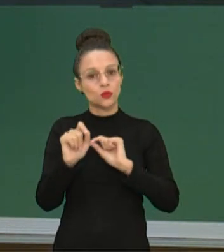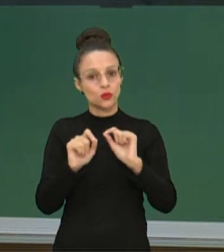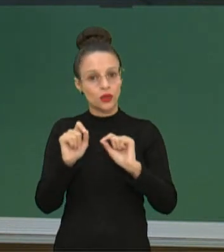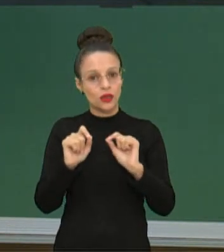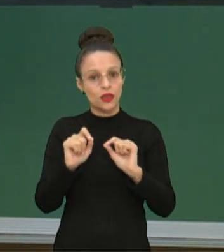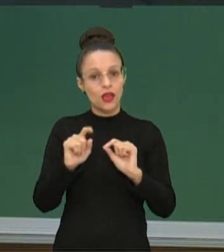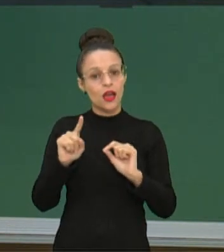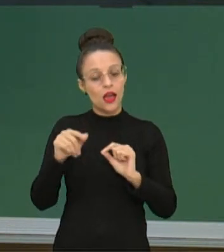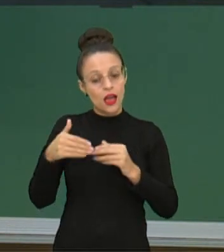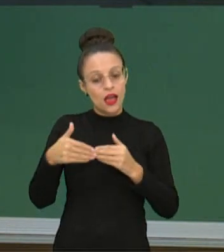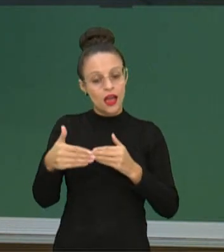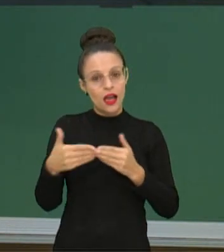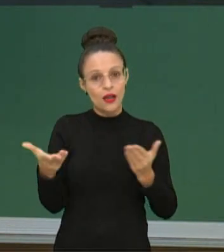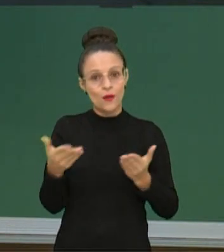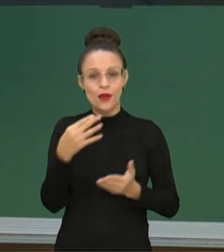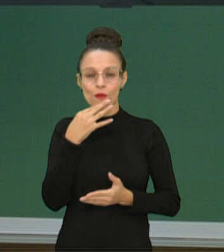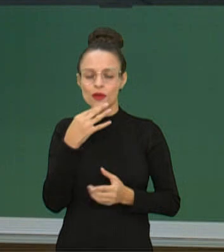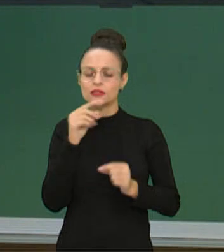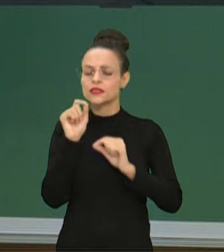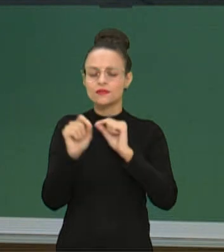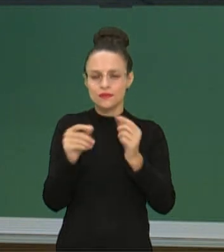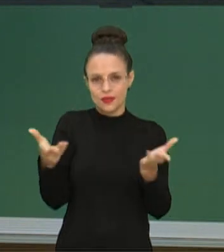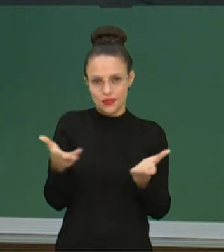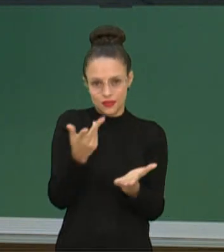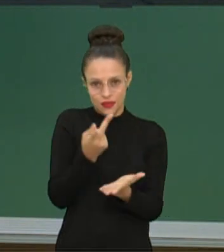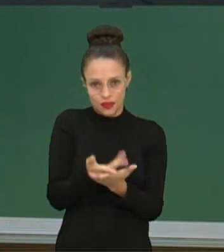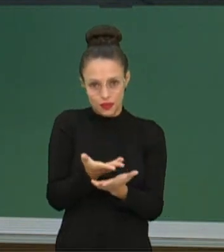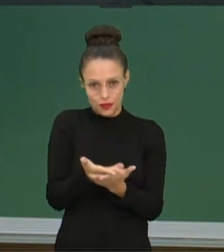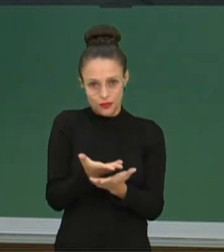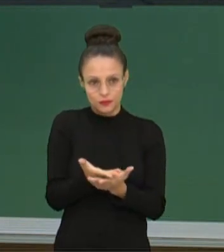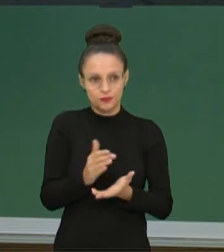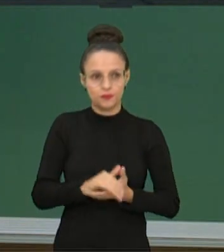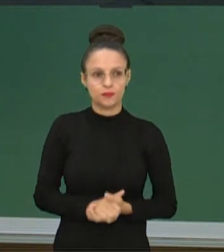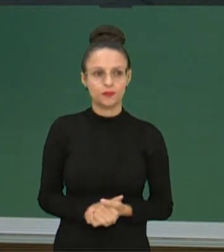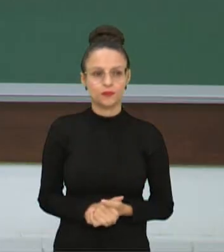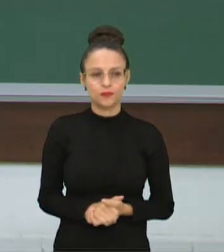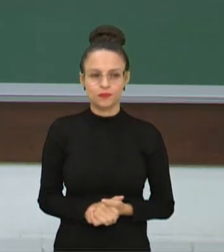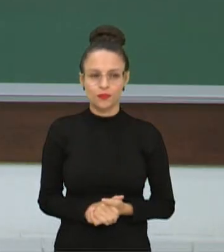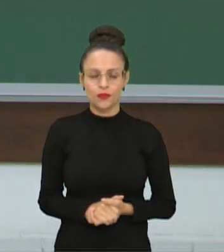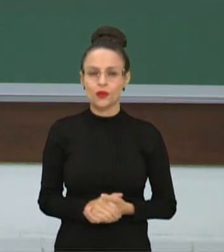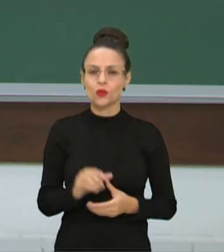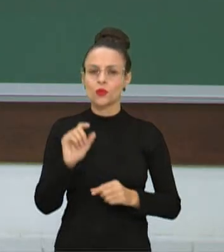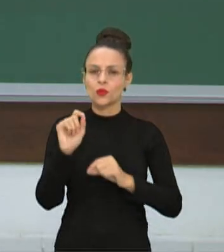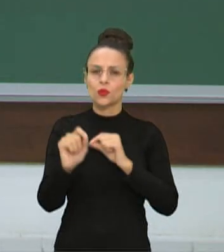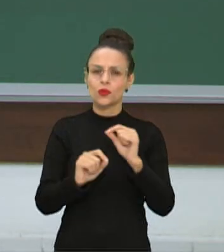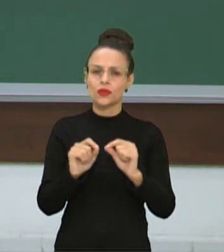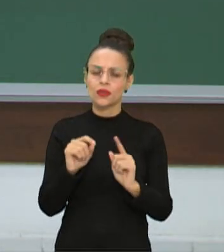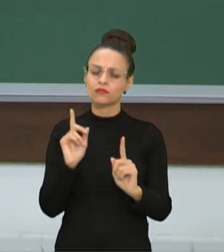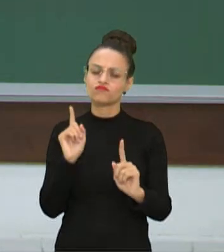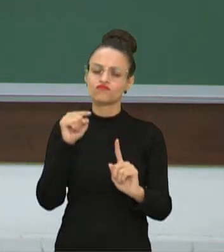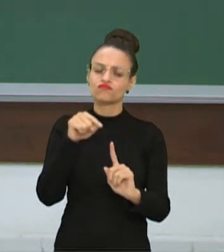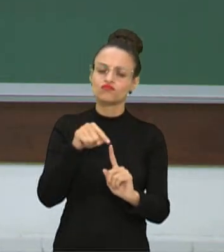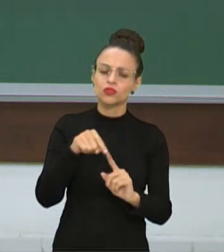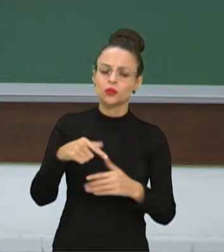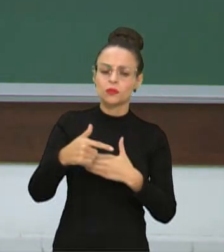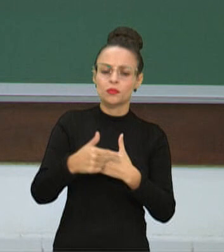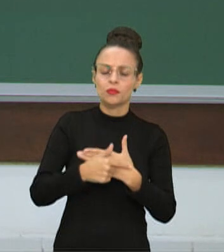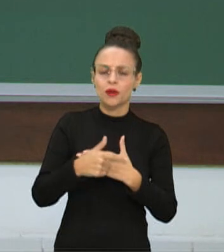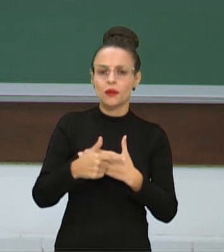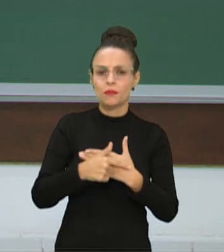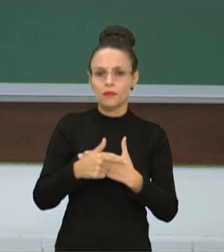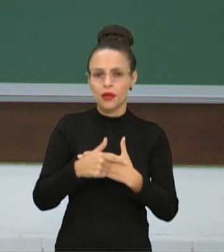vamos conhecê-los nesta aula. Vamos lá? Afinal, quais são as funções que esses